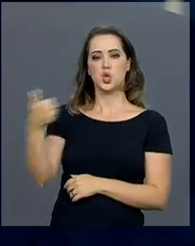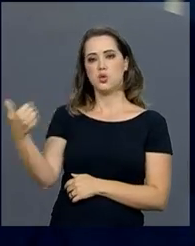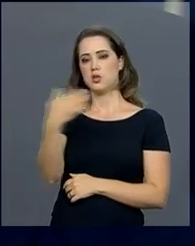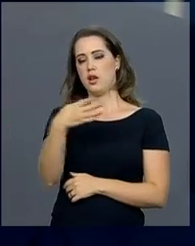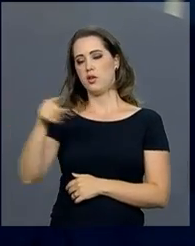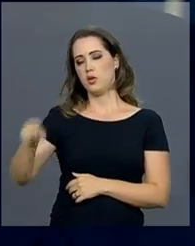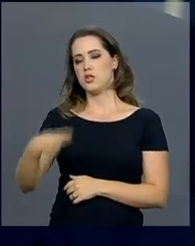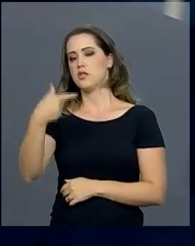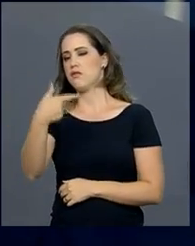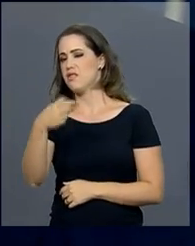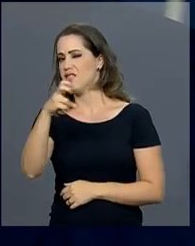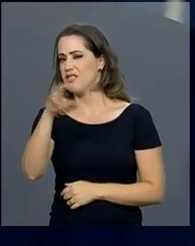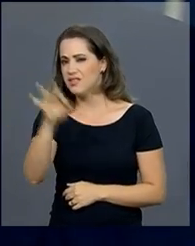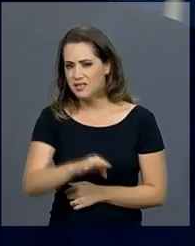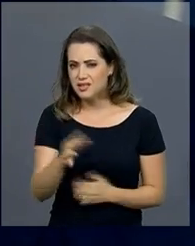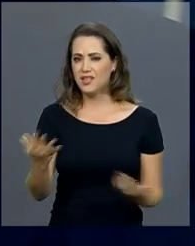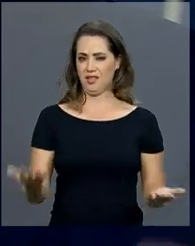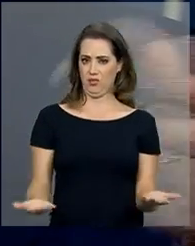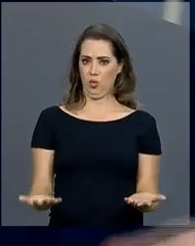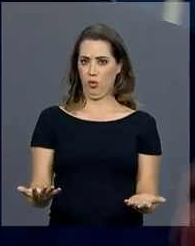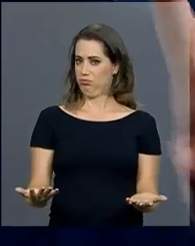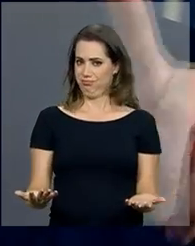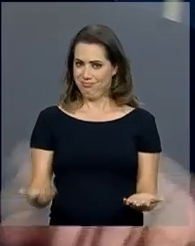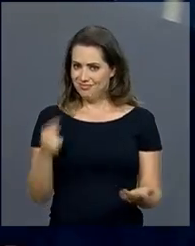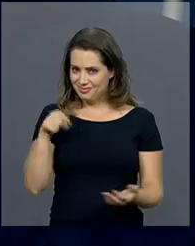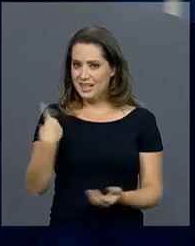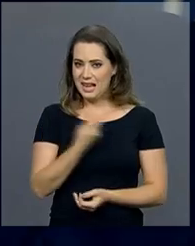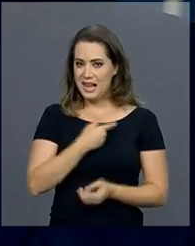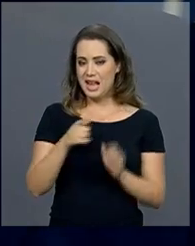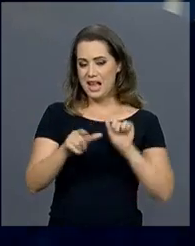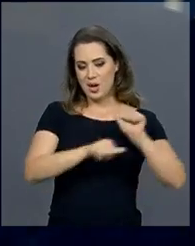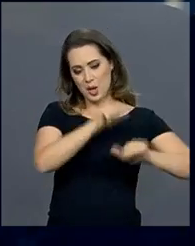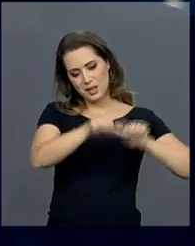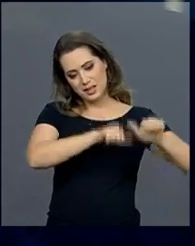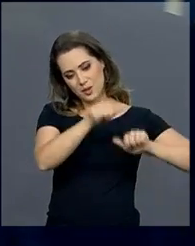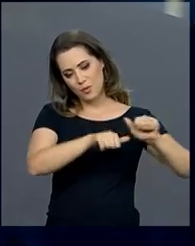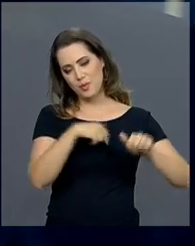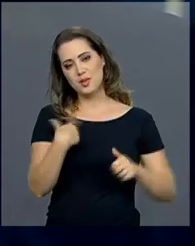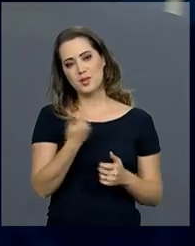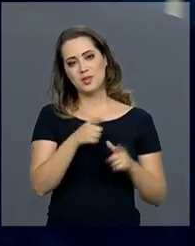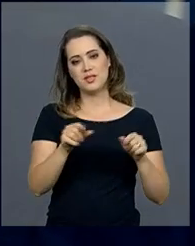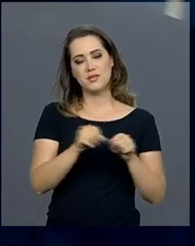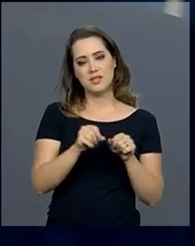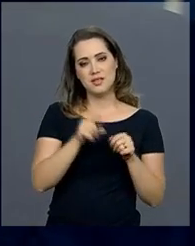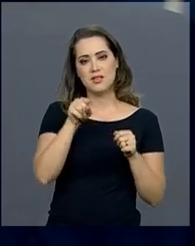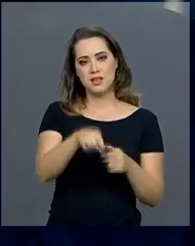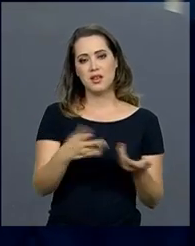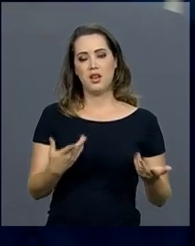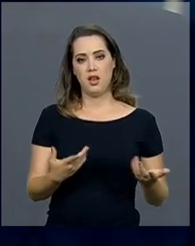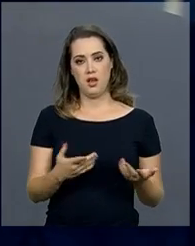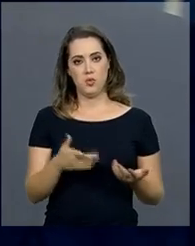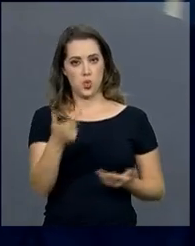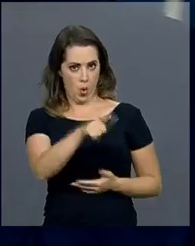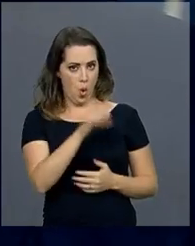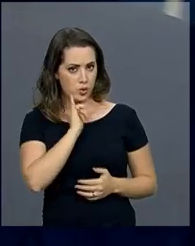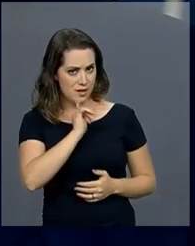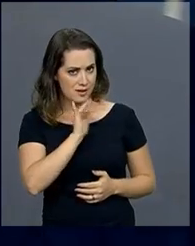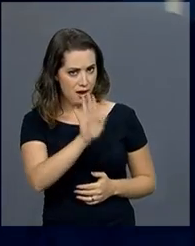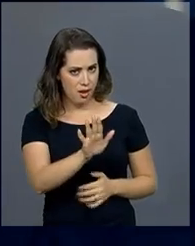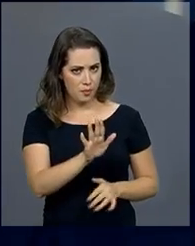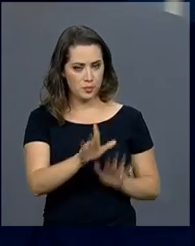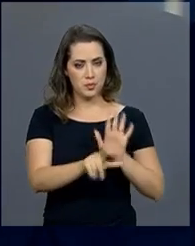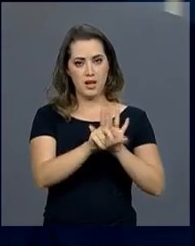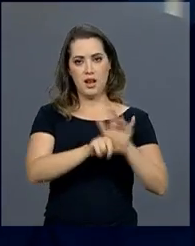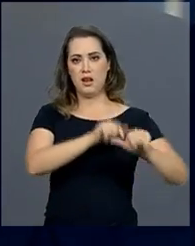então as reformas que nós fizemos mais um exemplo a modernização trabalhista é só neste ano só neste ano